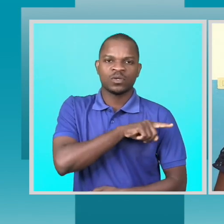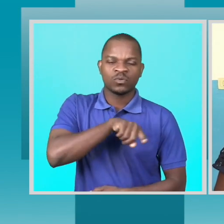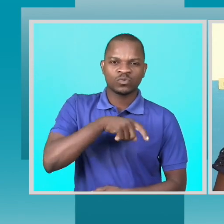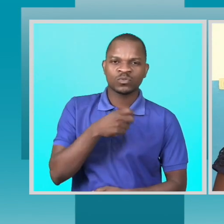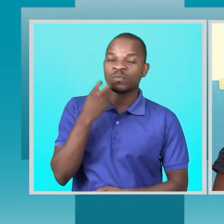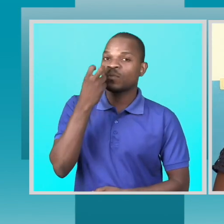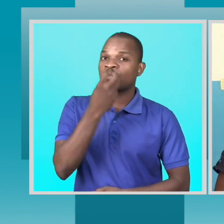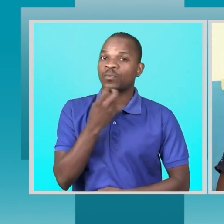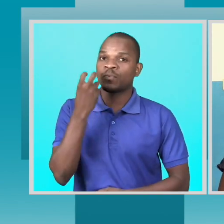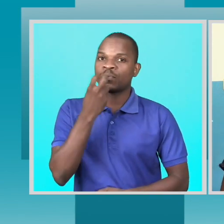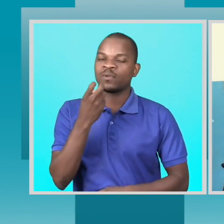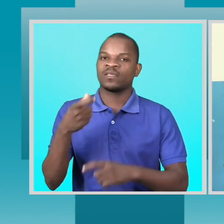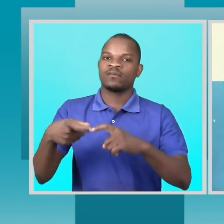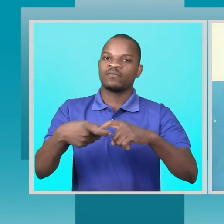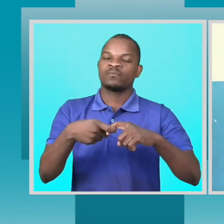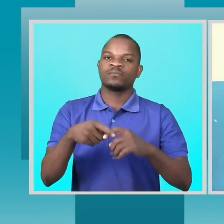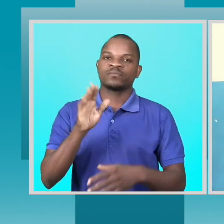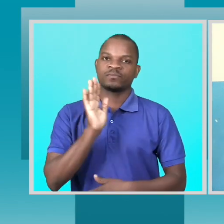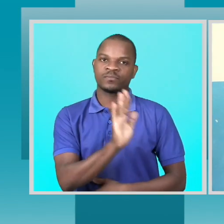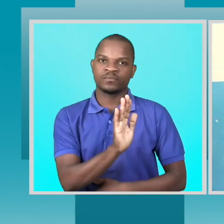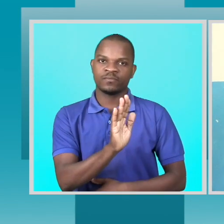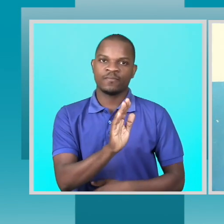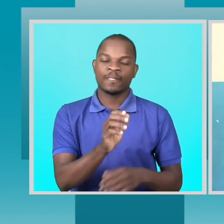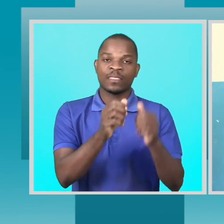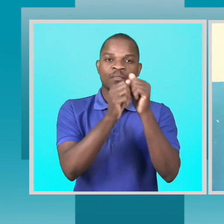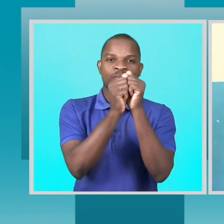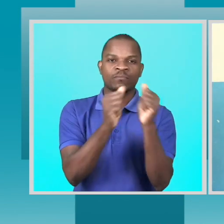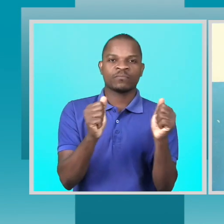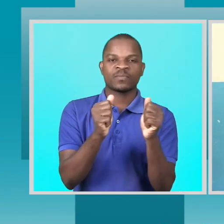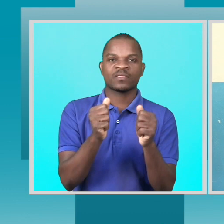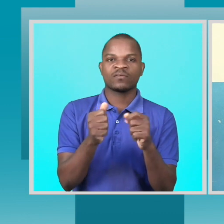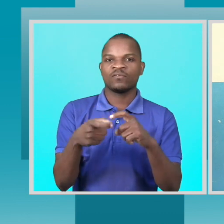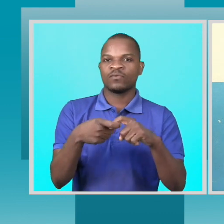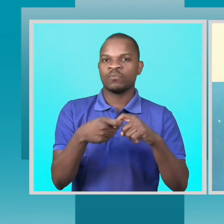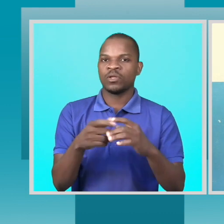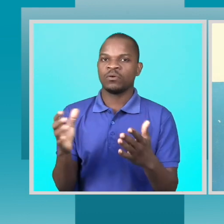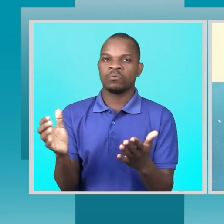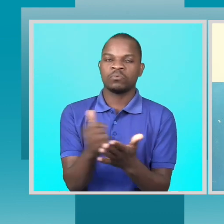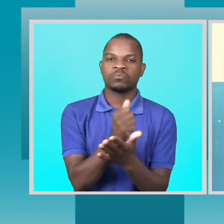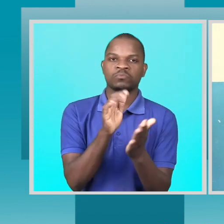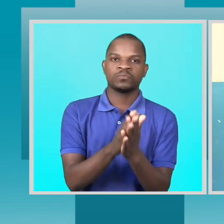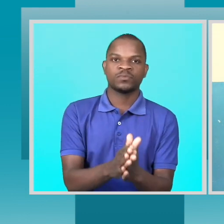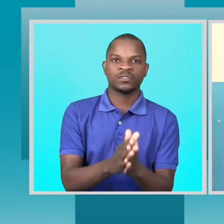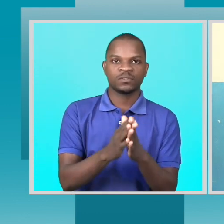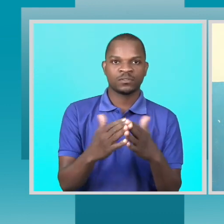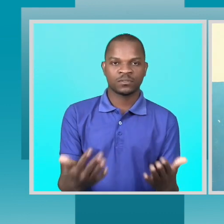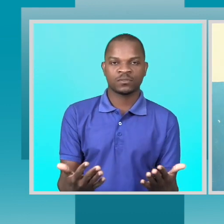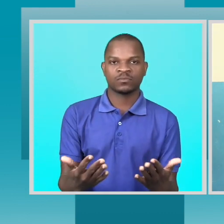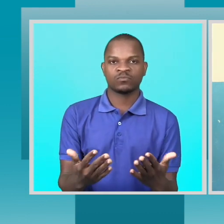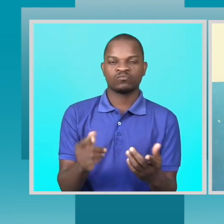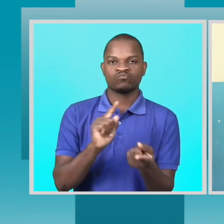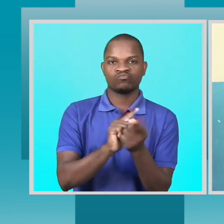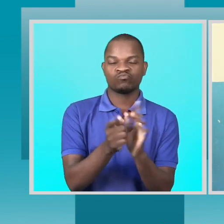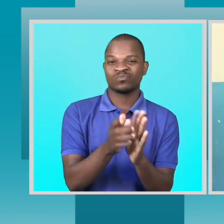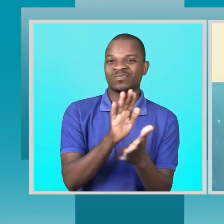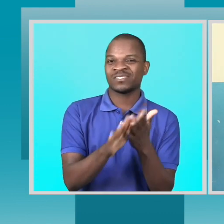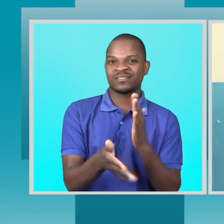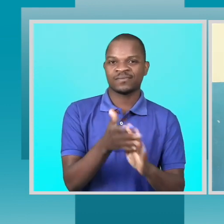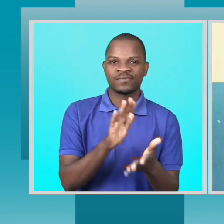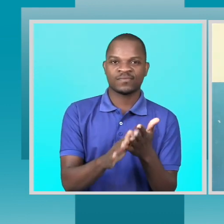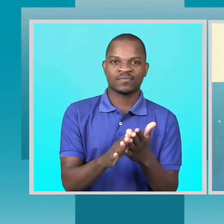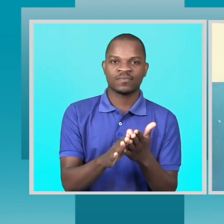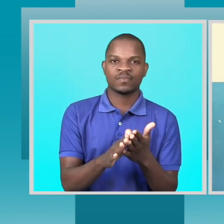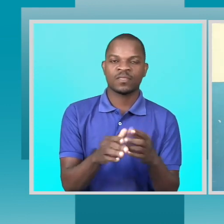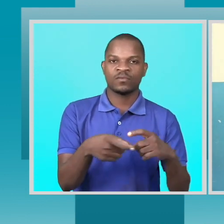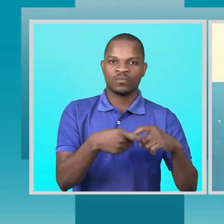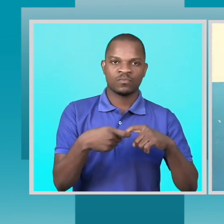tentamos localizar a família. Caso não for possível